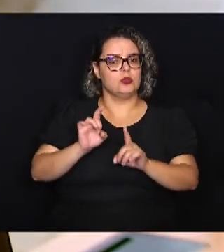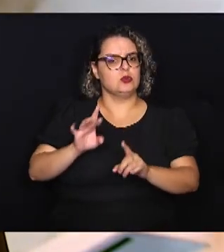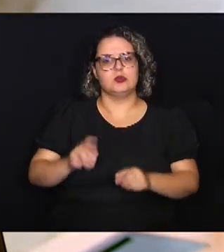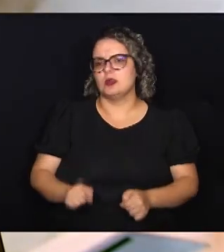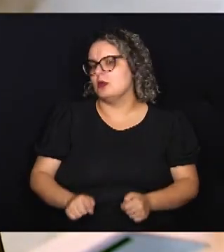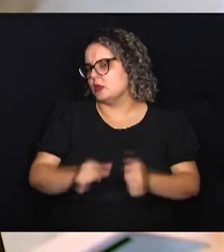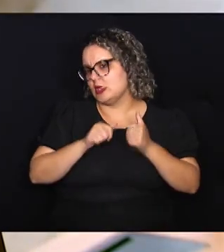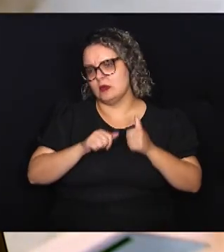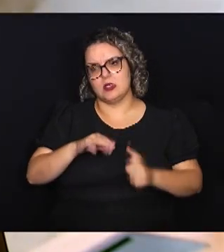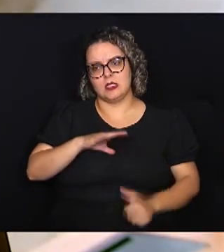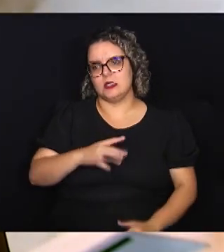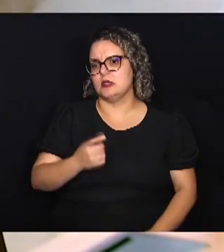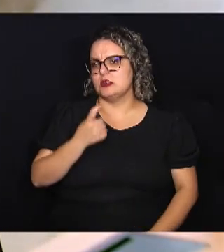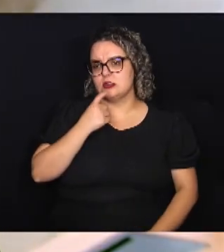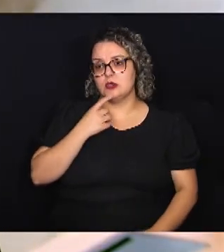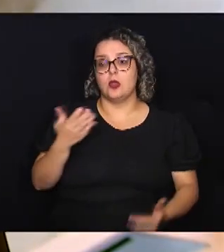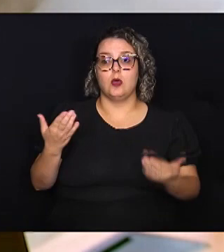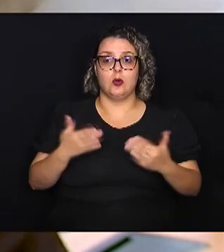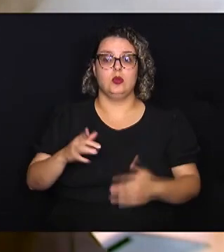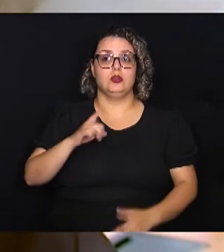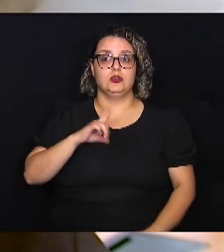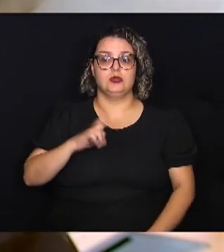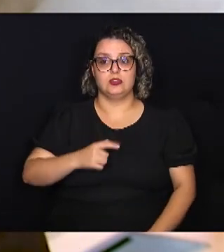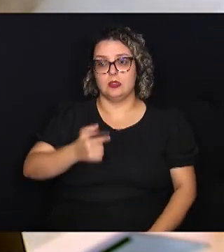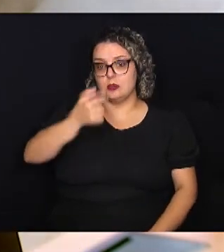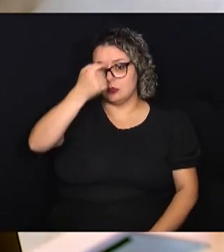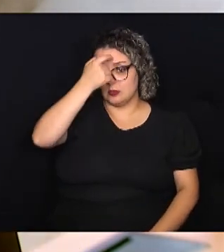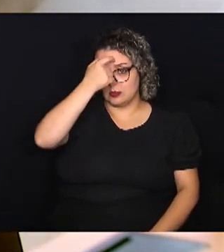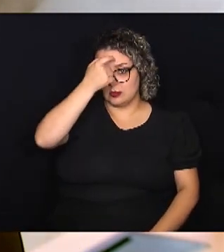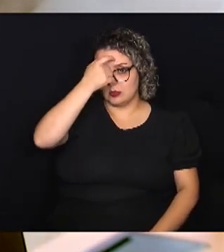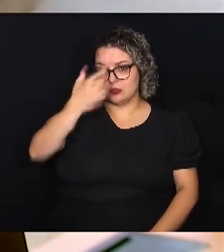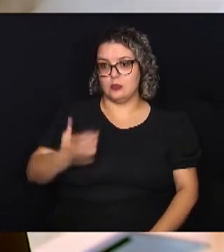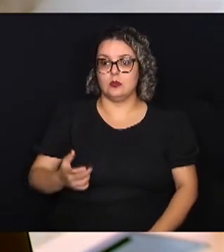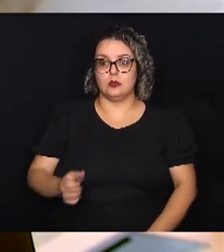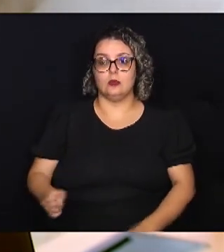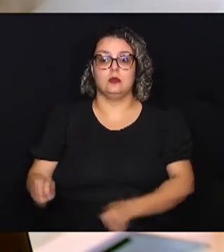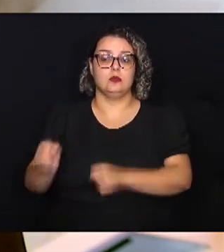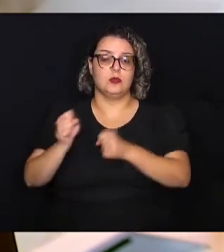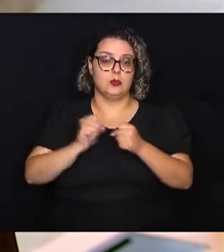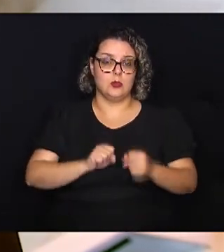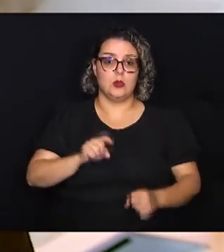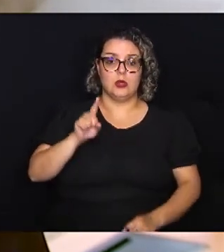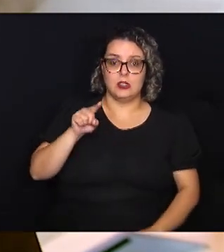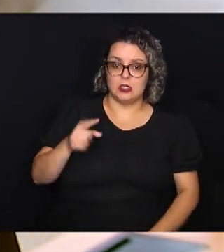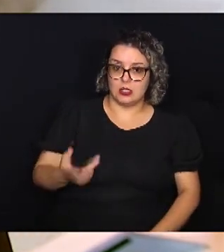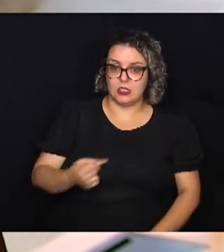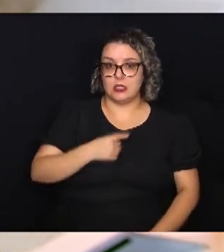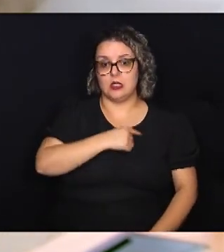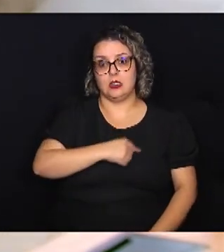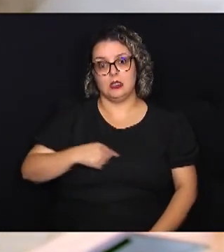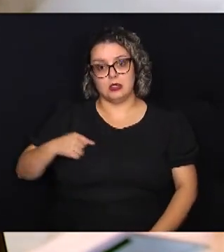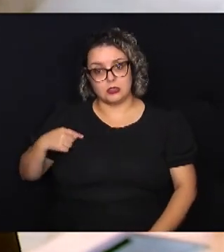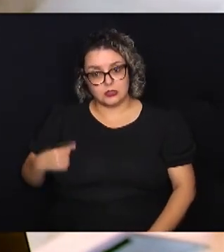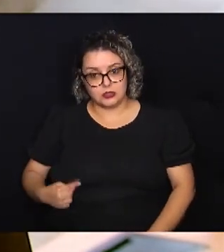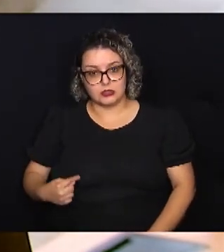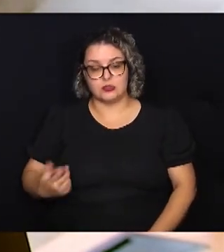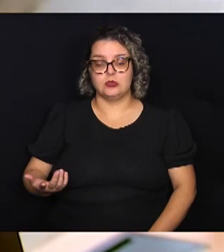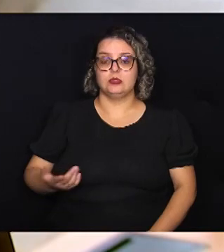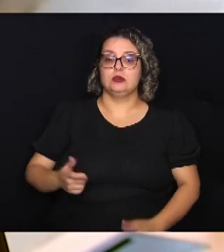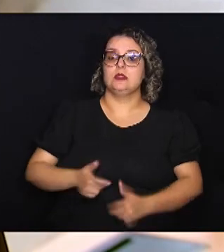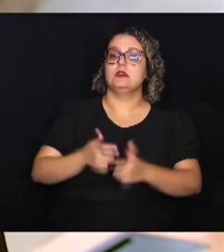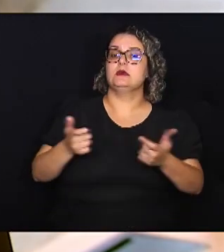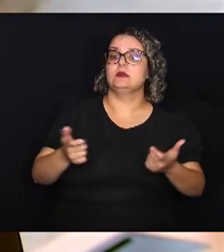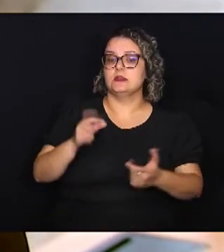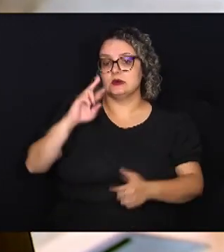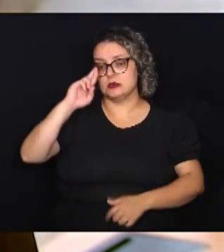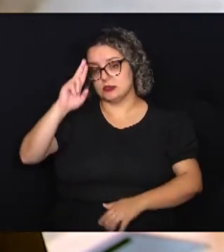de Campinas. Hoje nós temos consciência do poderio que é a China, através das suas grandes empresas,